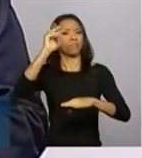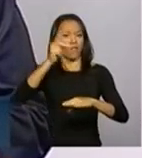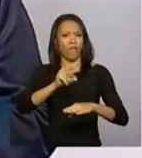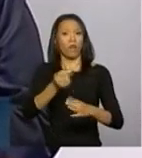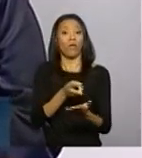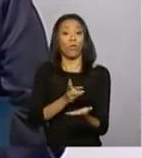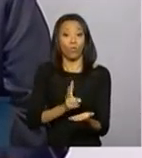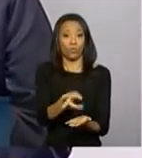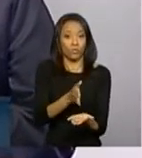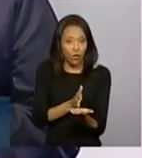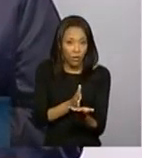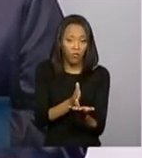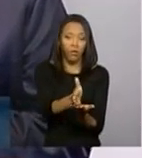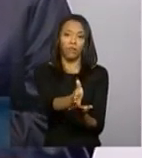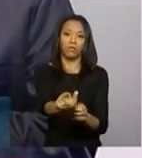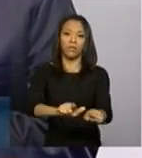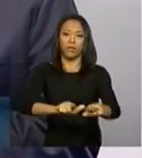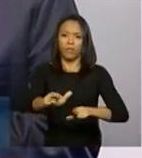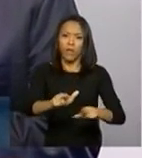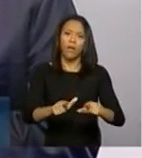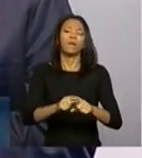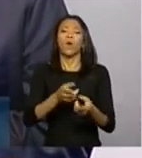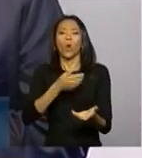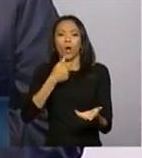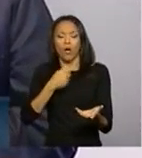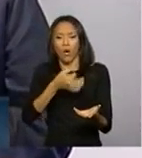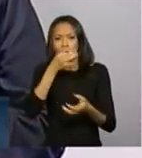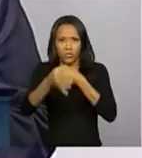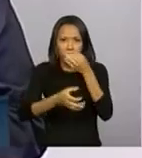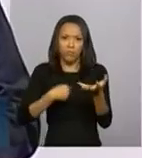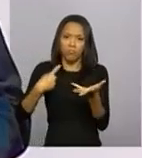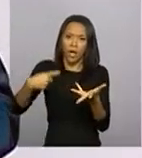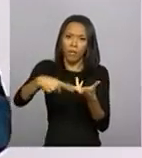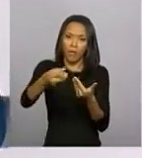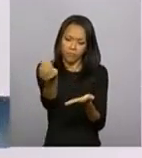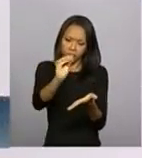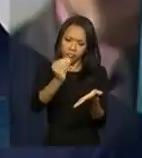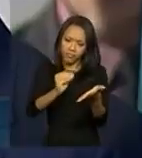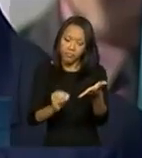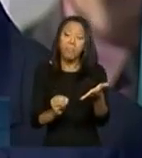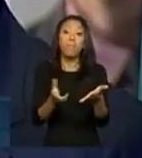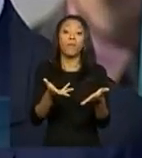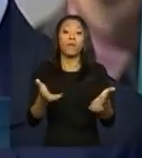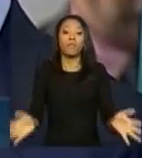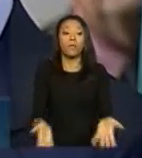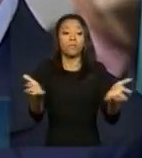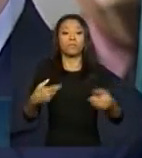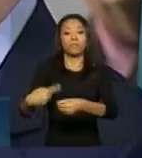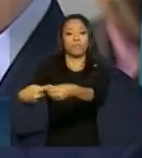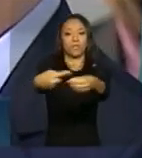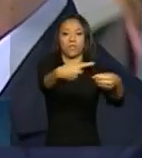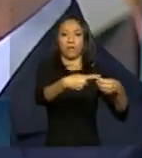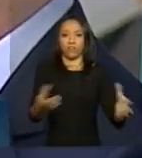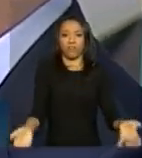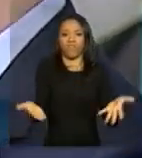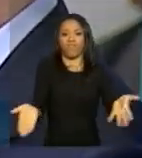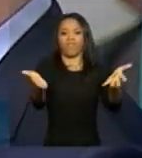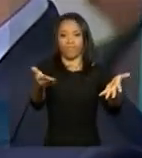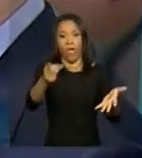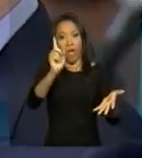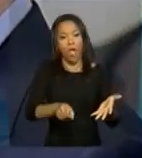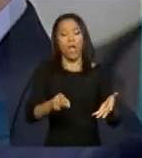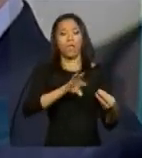continuados para propor diretrizes para a gestão da política nacional de desenvolvimento urbano. São debates